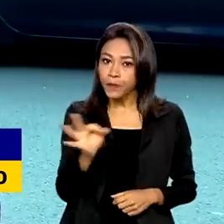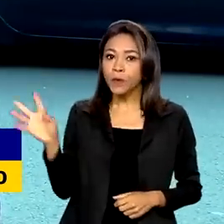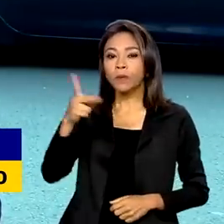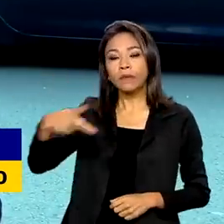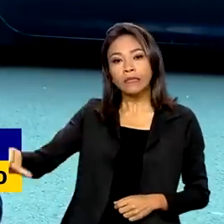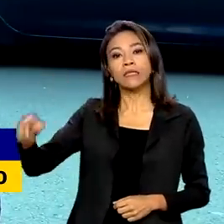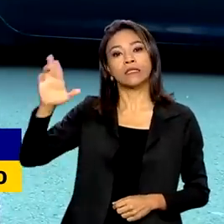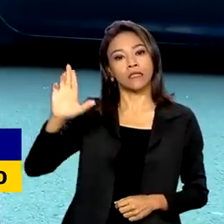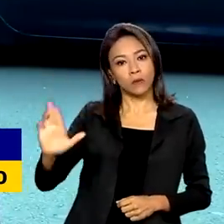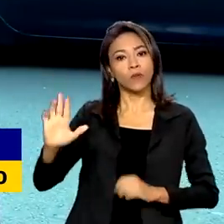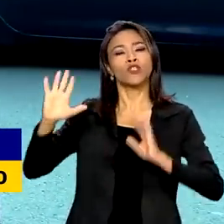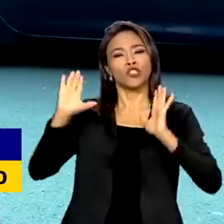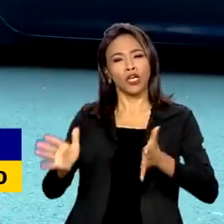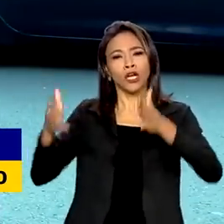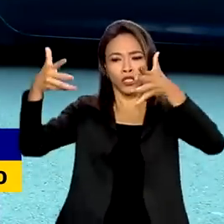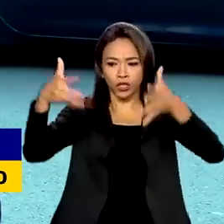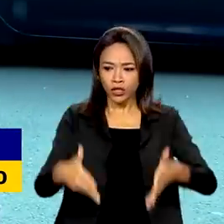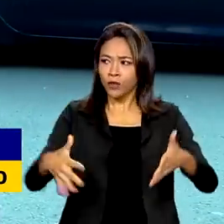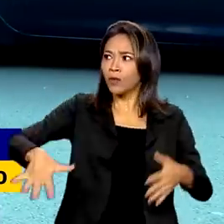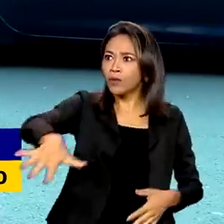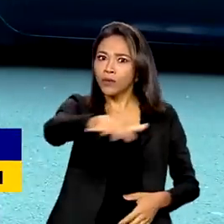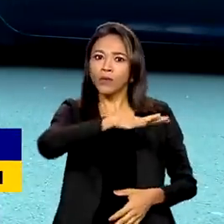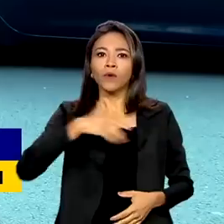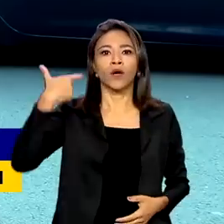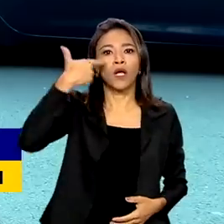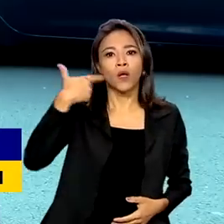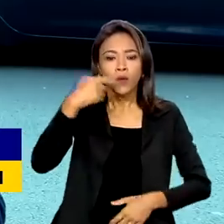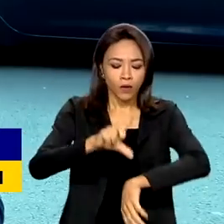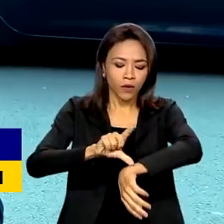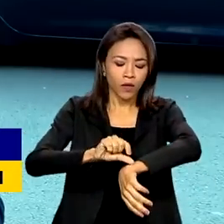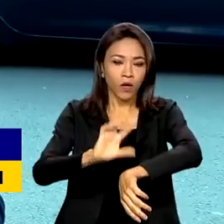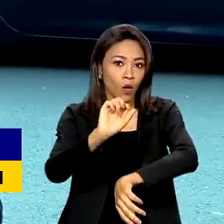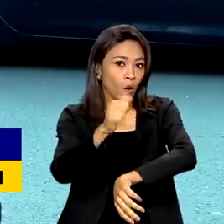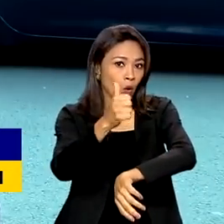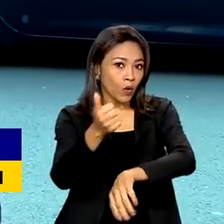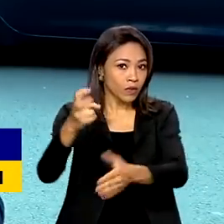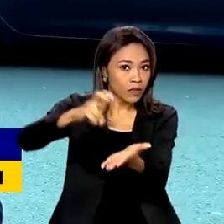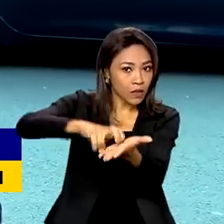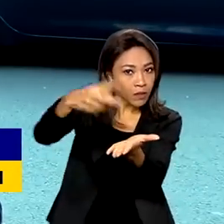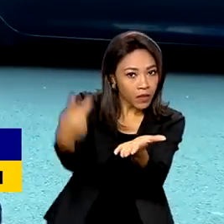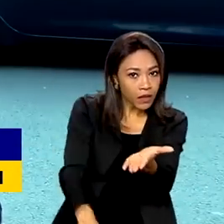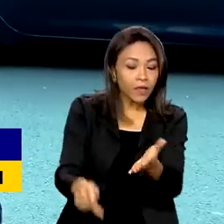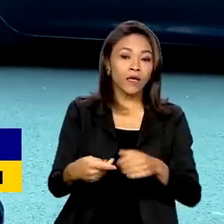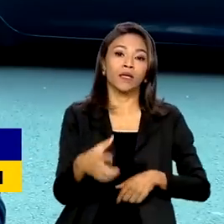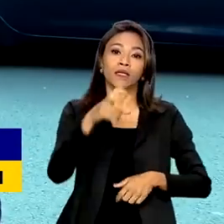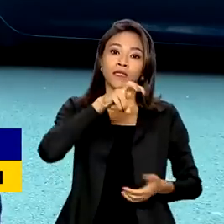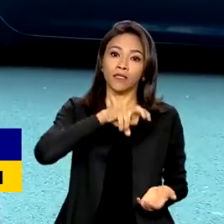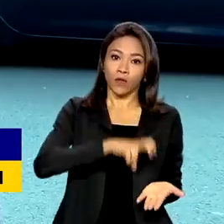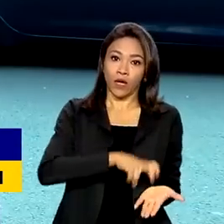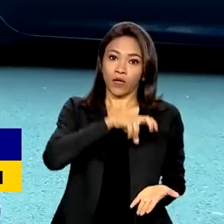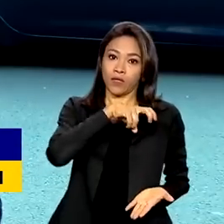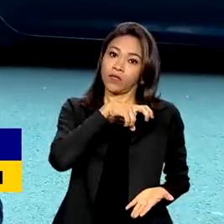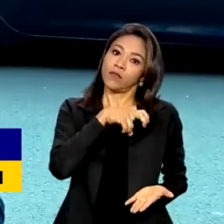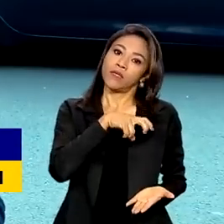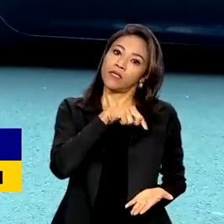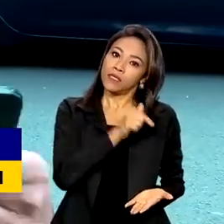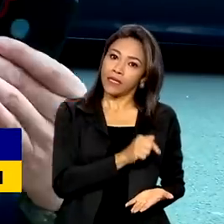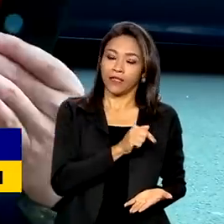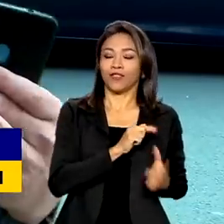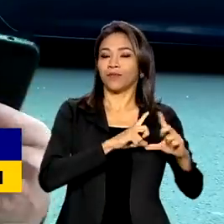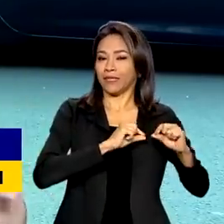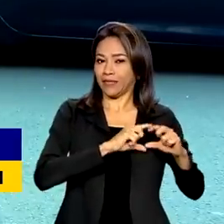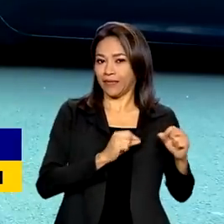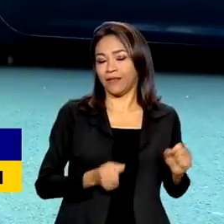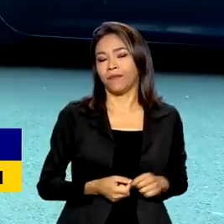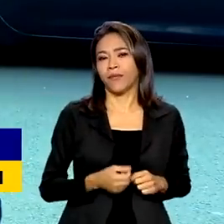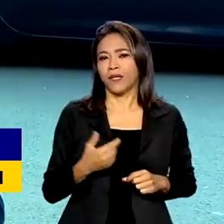aqui a Londres. Ele pousou por volta das 11 horas da manhã, no horário local, 7 horas da manhã, pelo horário de Brasília. Ele deve